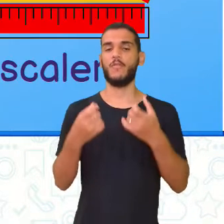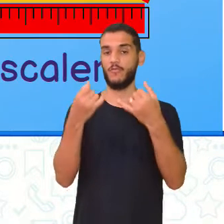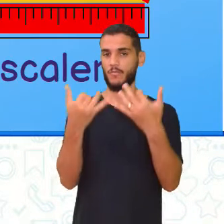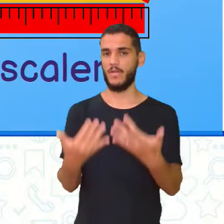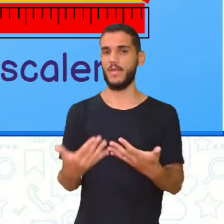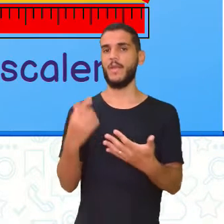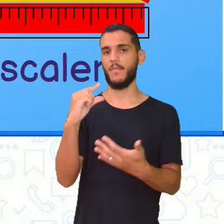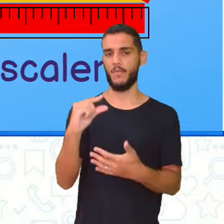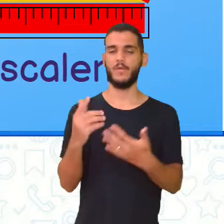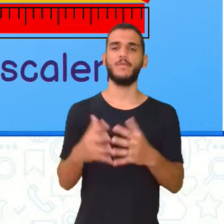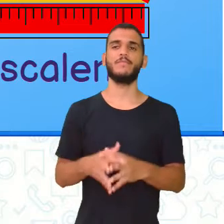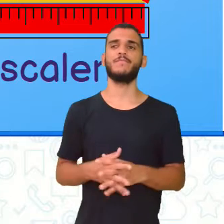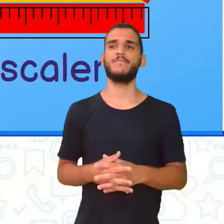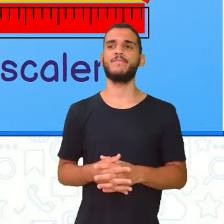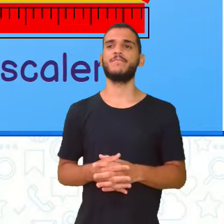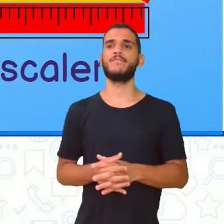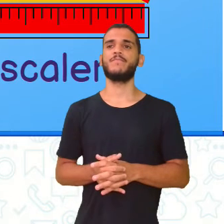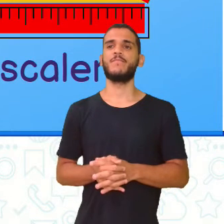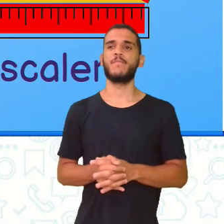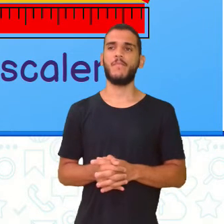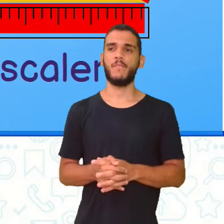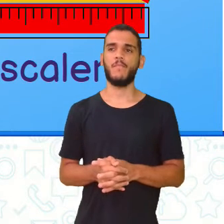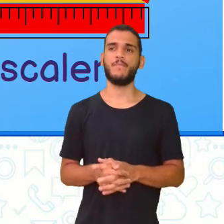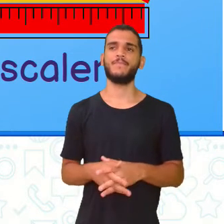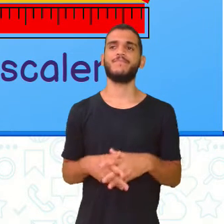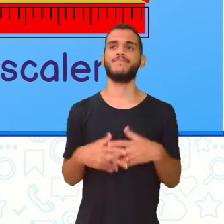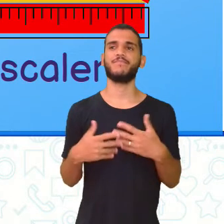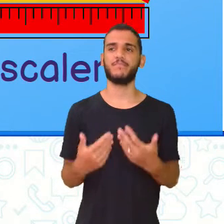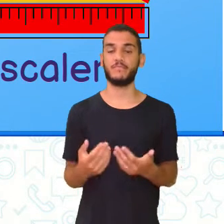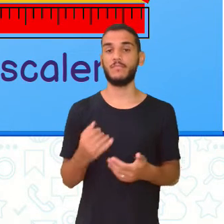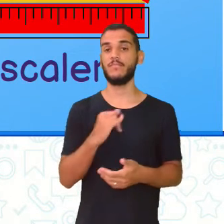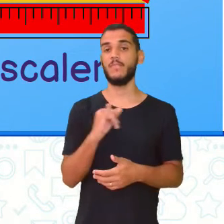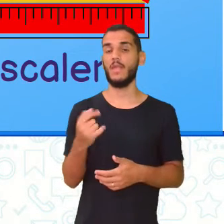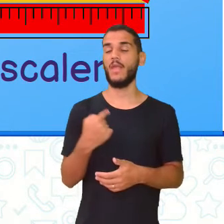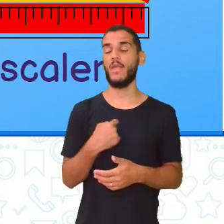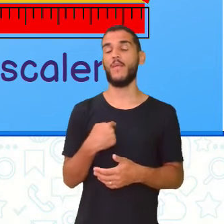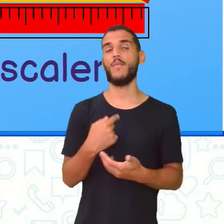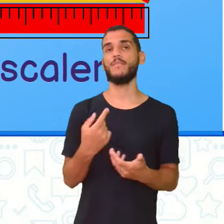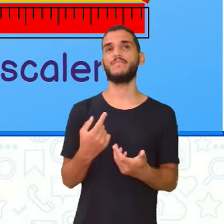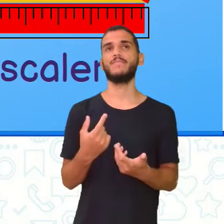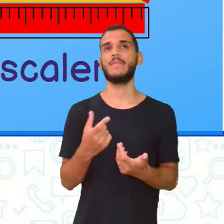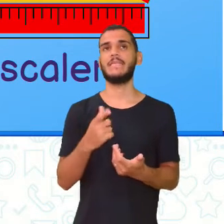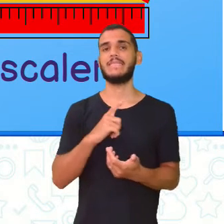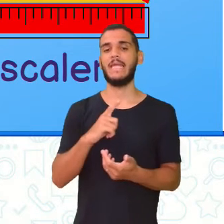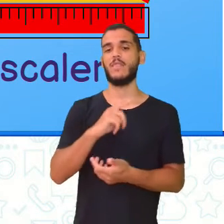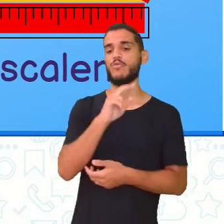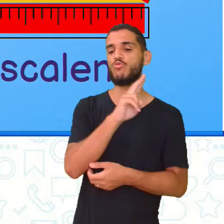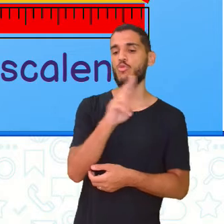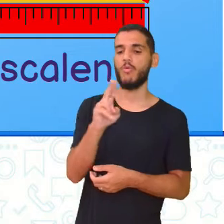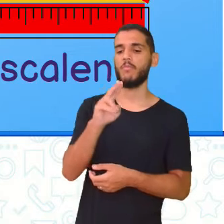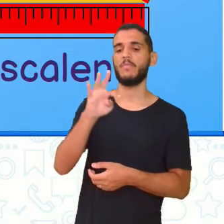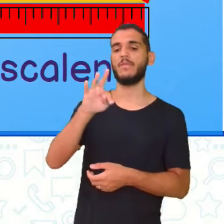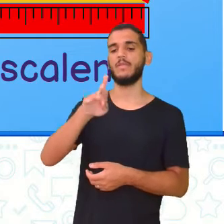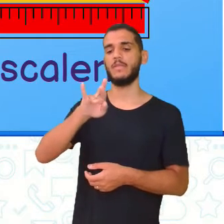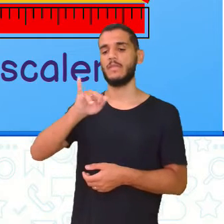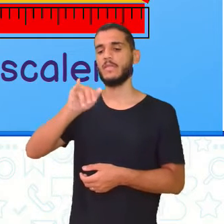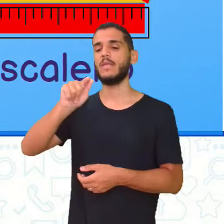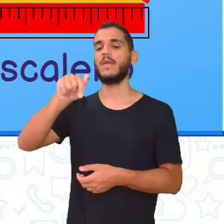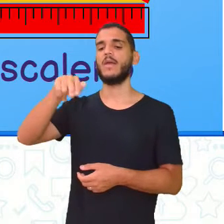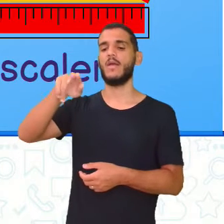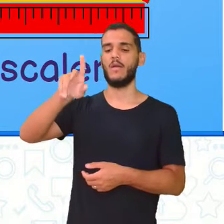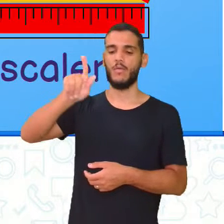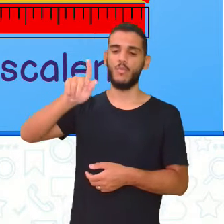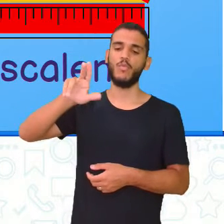um pouquinho. Ora, se eu vou dar nome a esses triângulos em relação aos